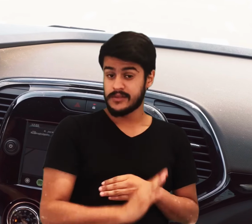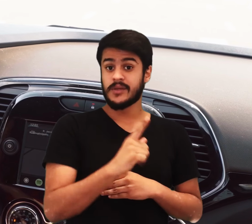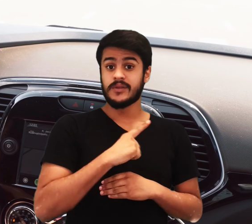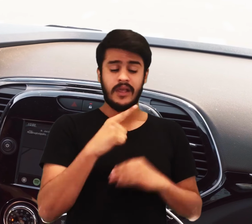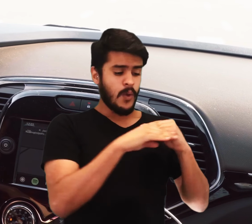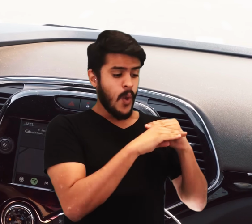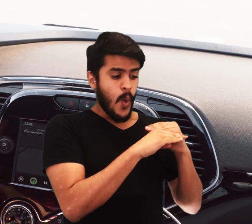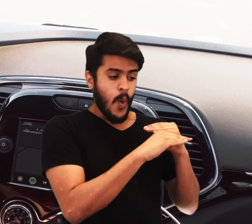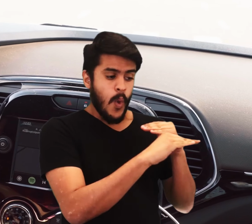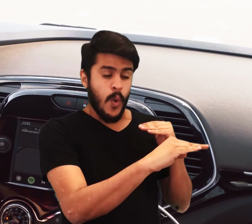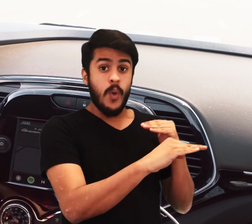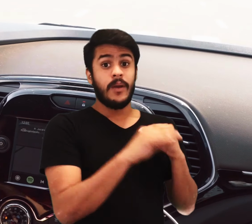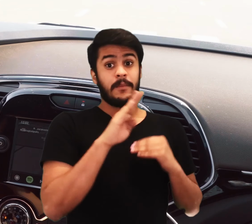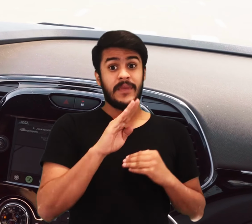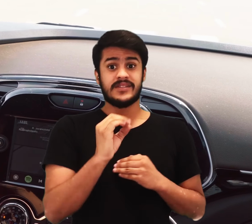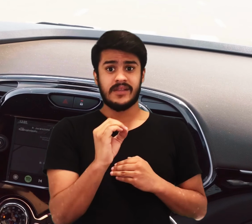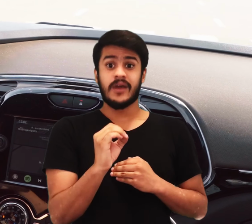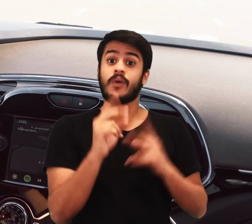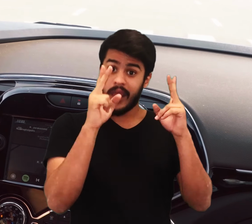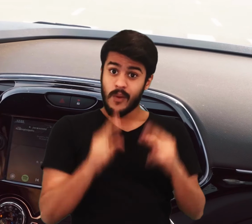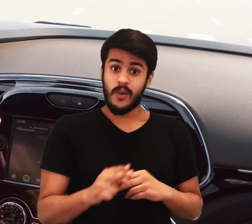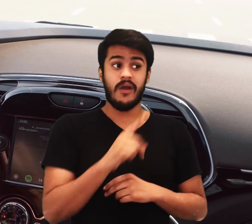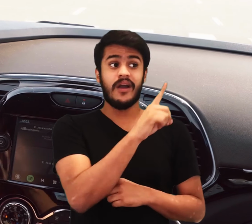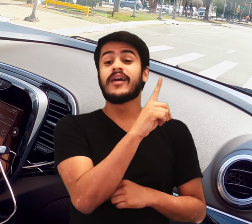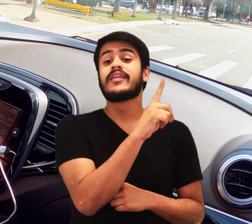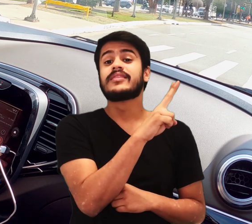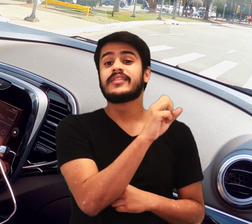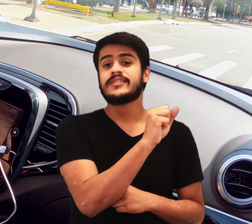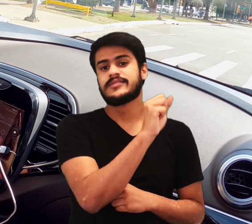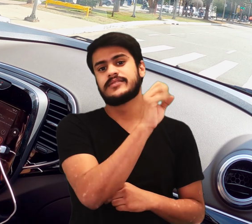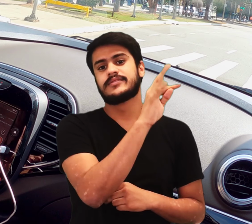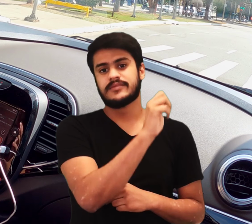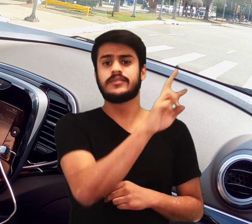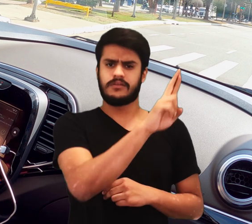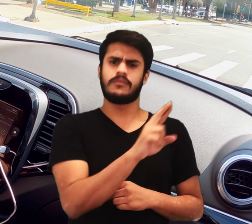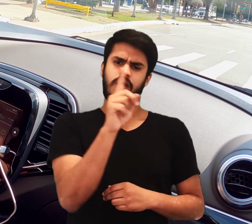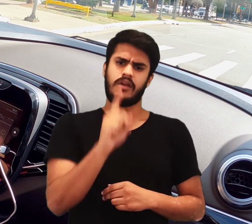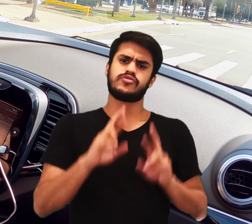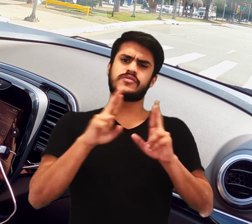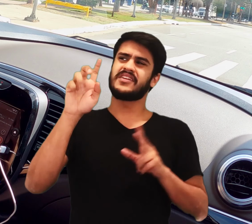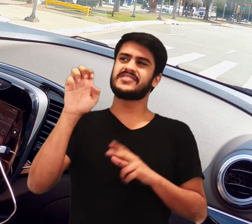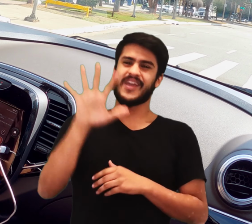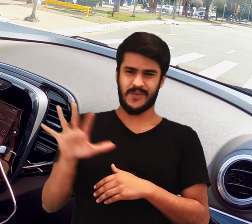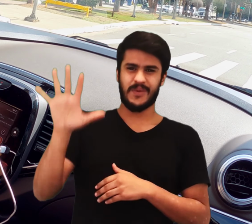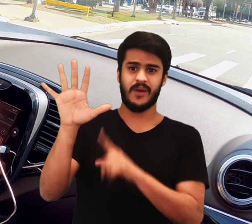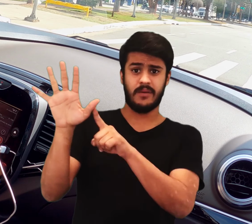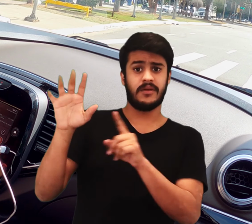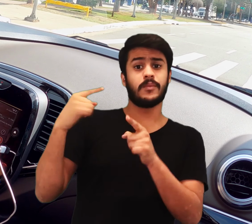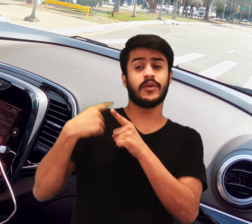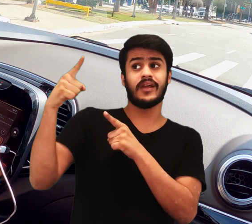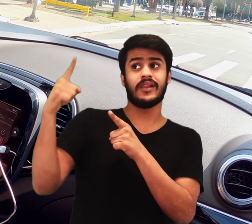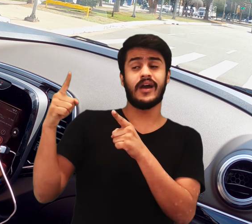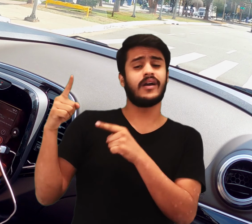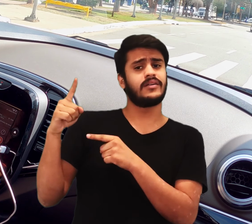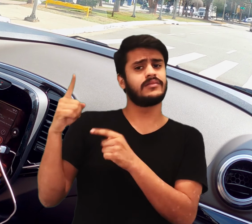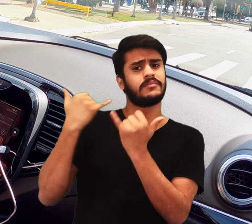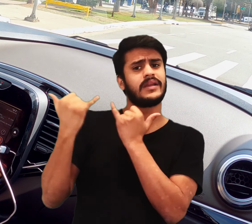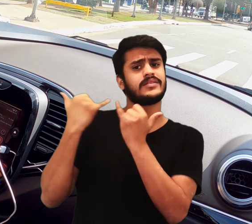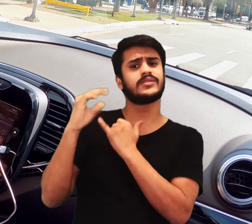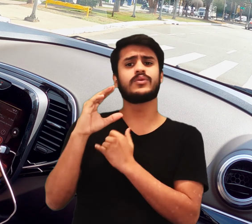utiliza uma plataforma B0, que é a mesma do Duster. É diferente, portanto, do Captur europeu, que é um veículo menor que usa a plataforma